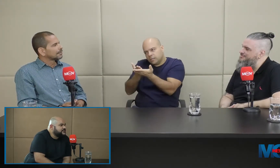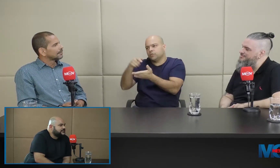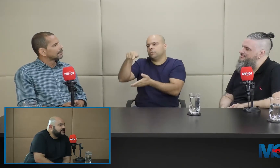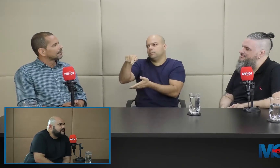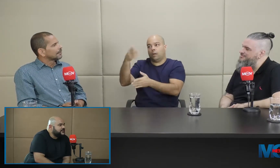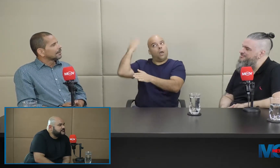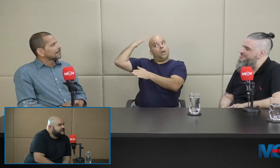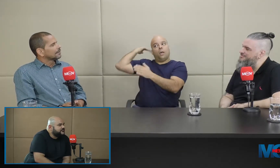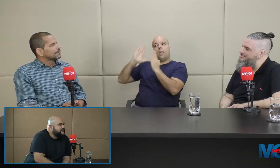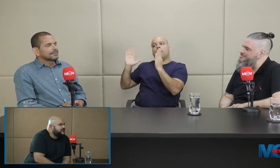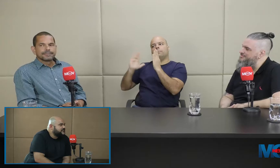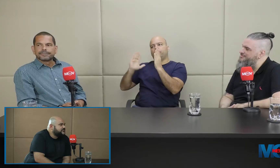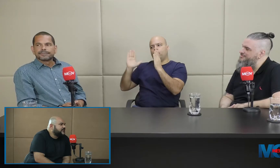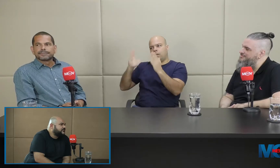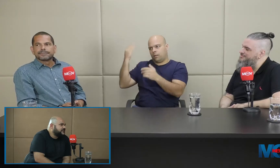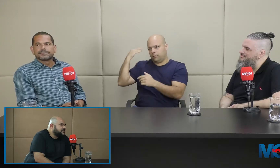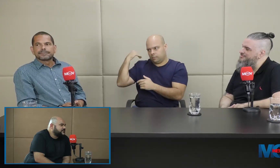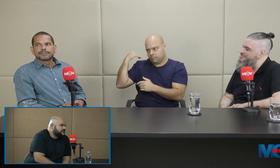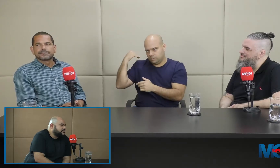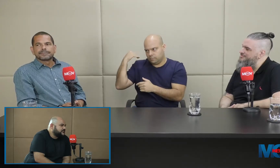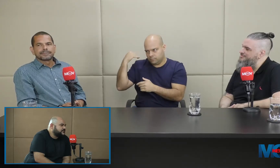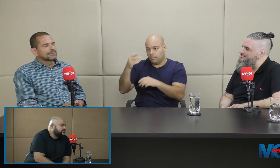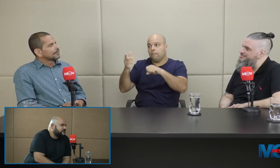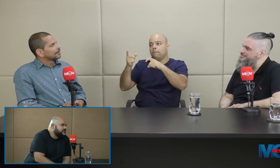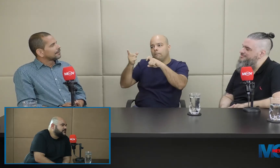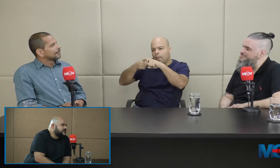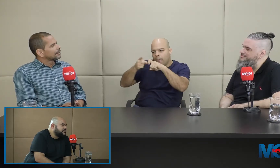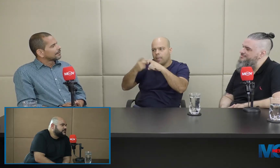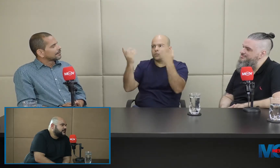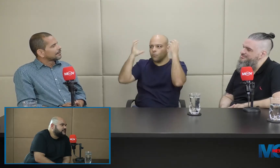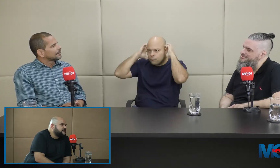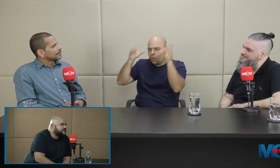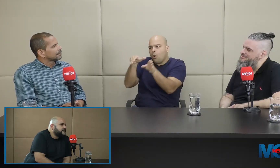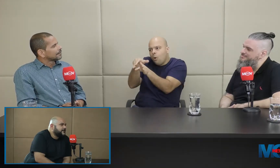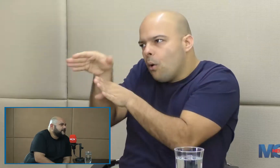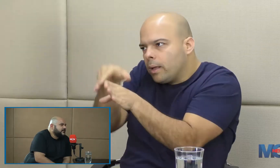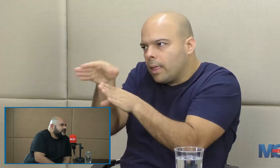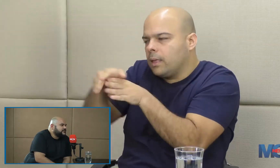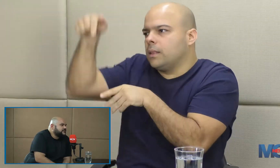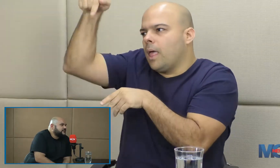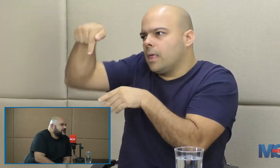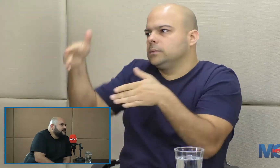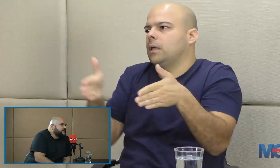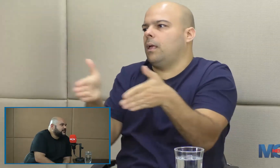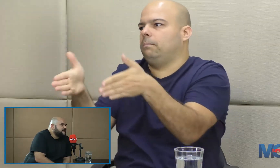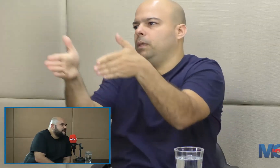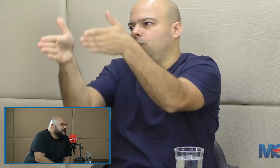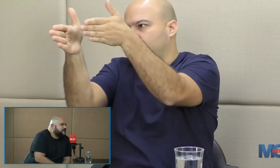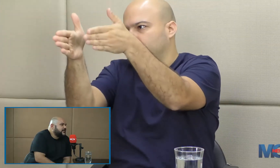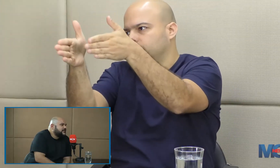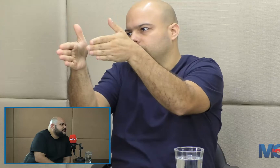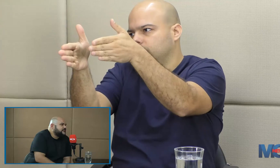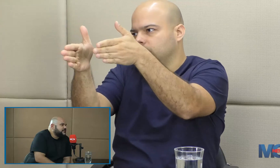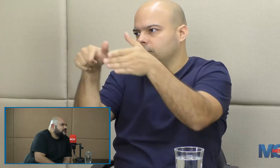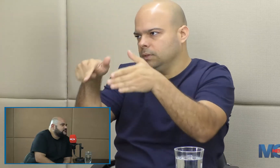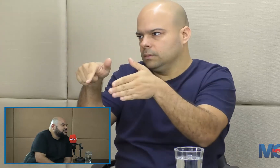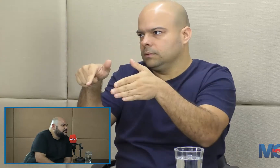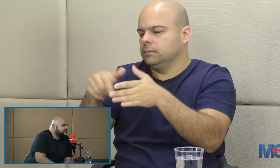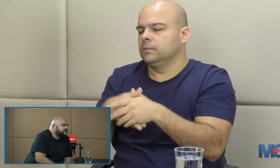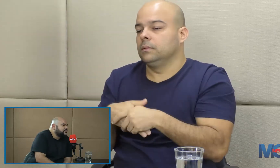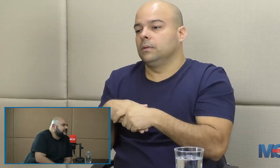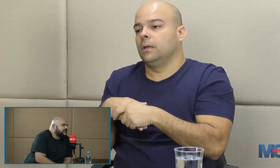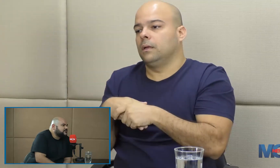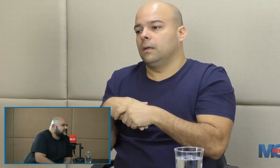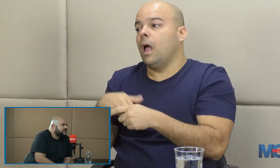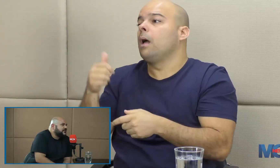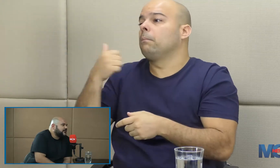até hoje tem. E a minha família acreditava antes. Antigamente eles acreditavam nisso. Eles iam mais pela via médica mesmo,